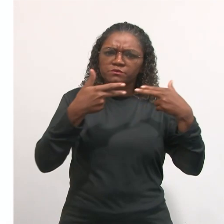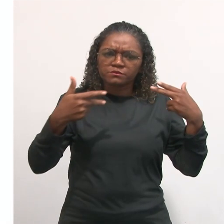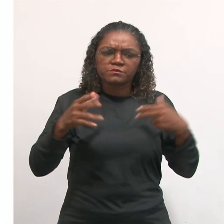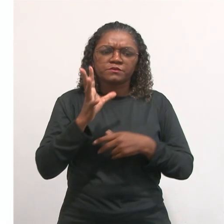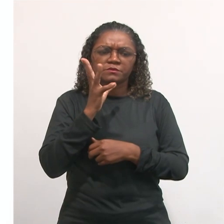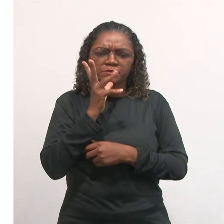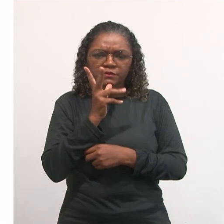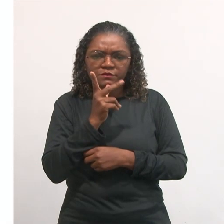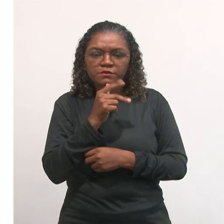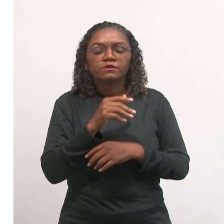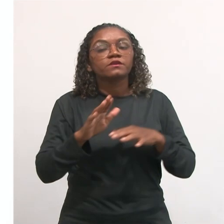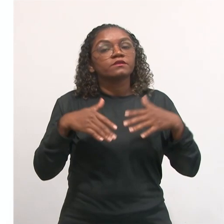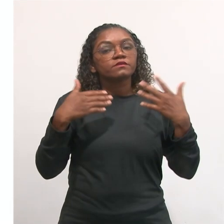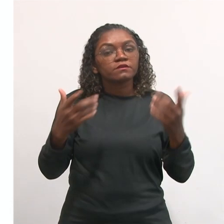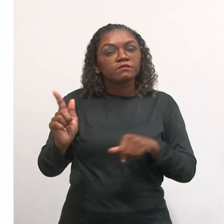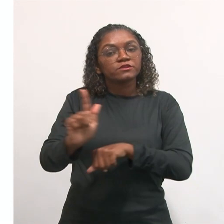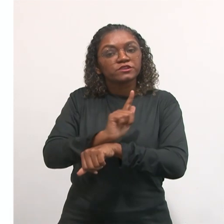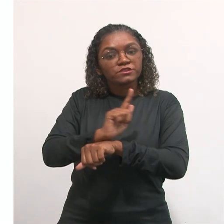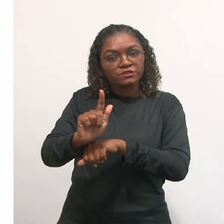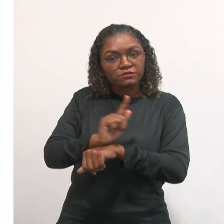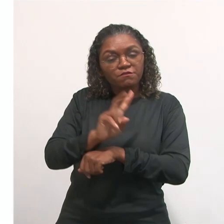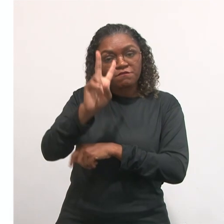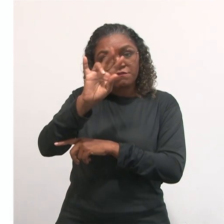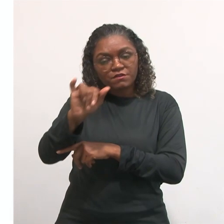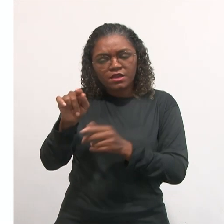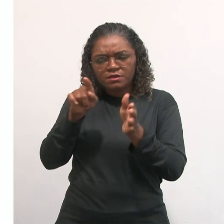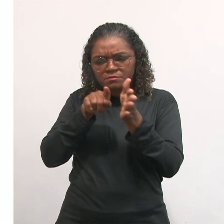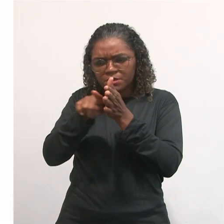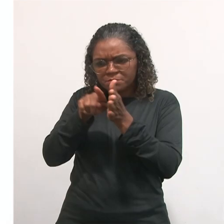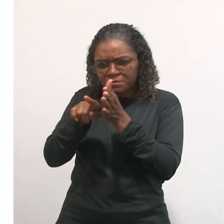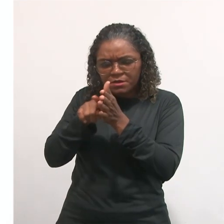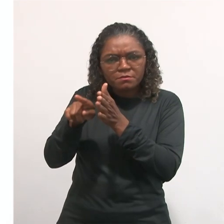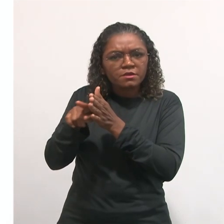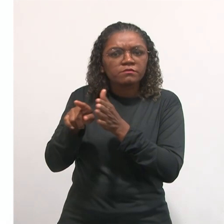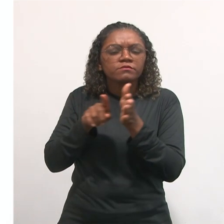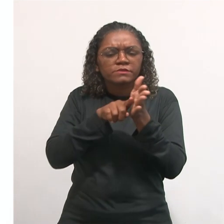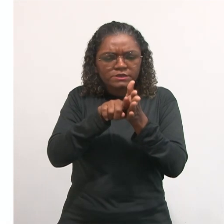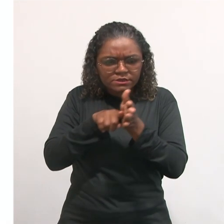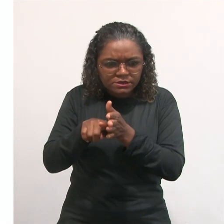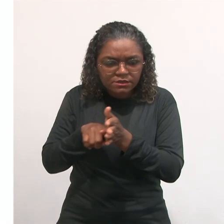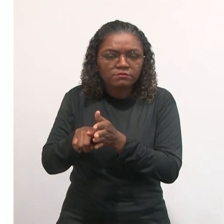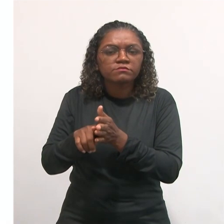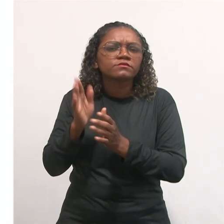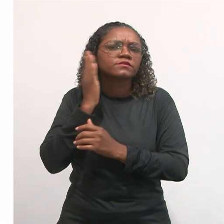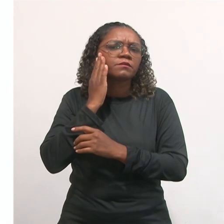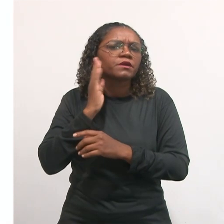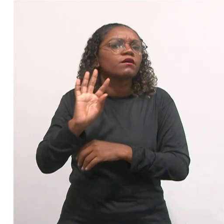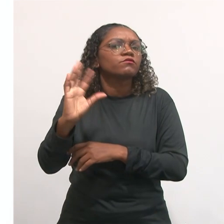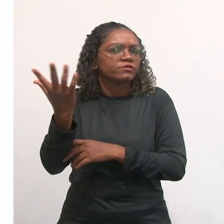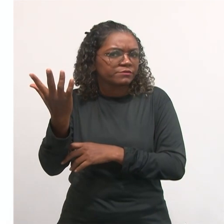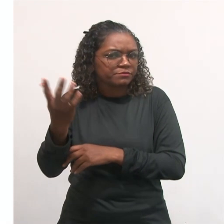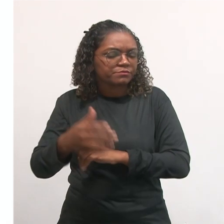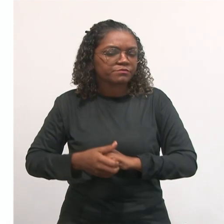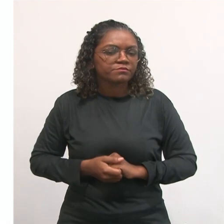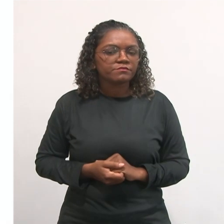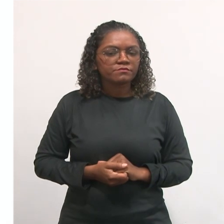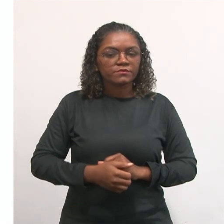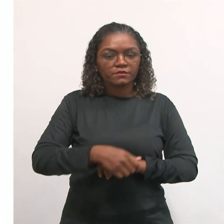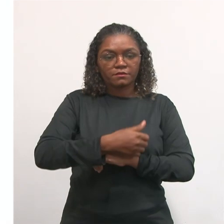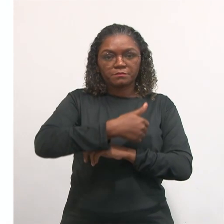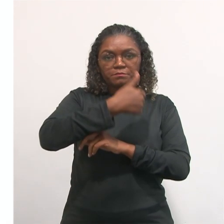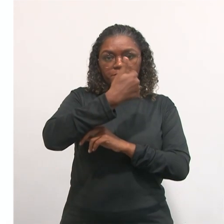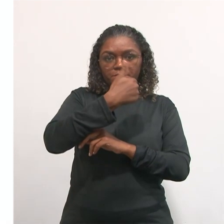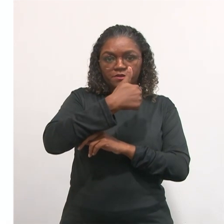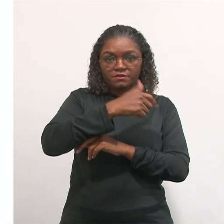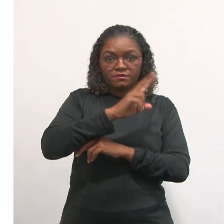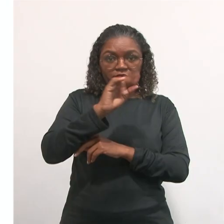daquela secretaria, vai fazer uma pesquisa para identificar isso. Então, primeiro ele vai fazer o quê? Um planejamento, ou seja, esse planejamento está ligado